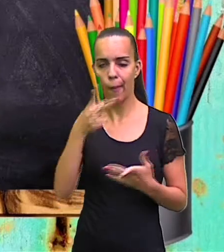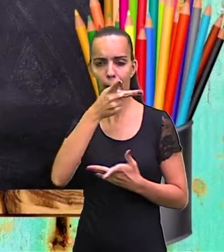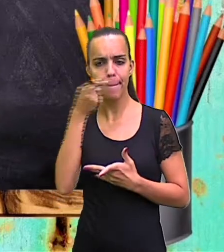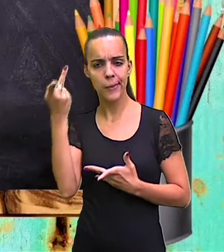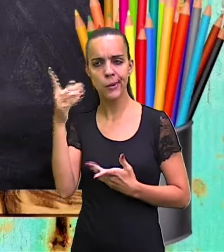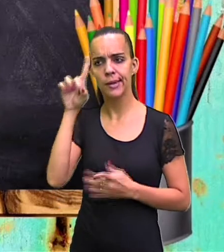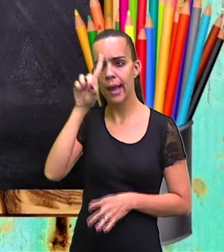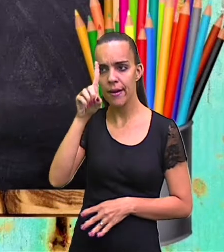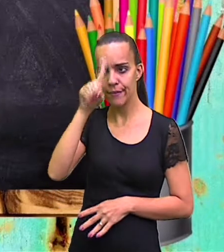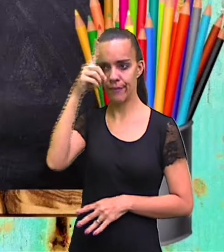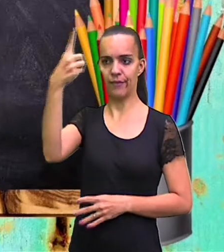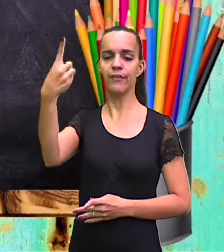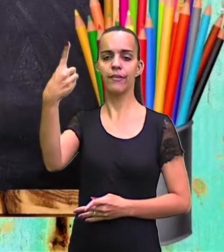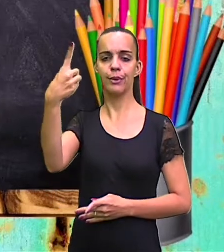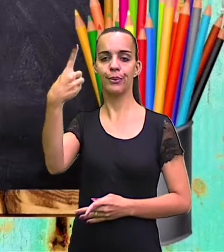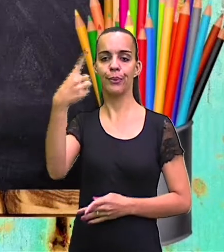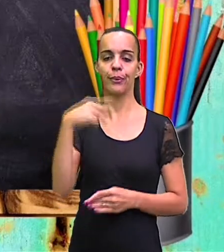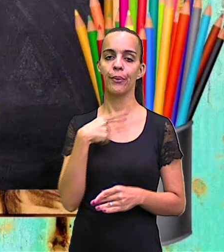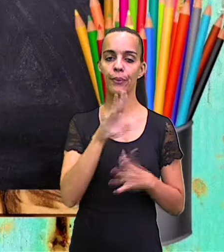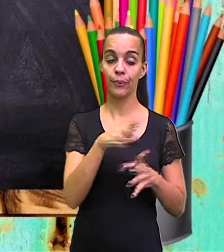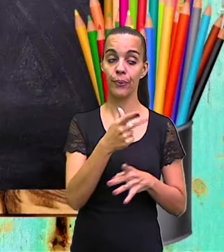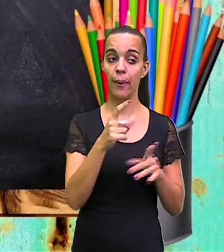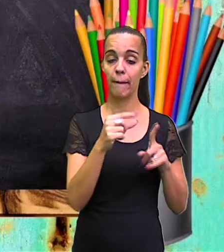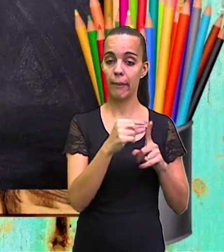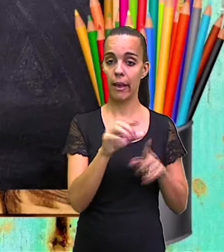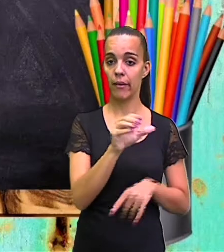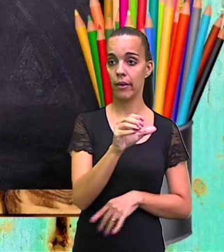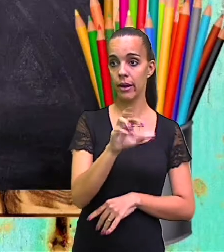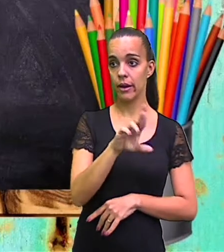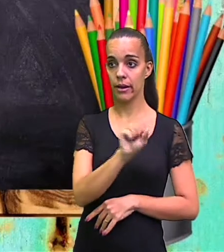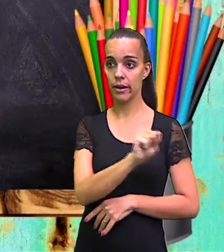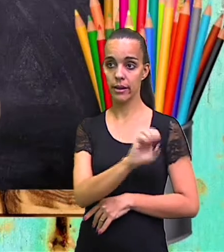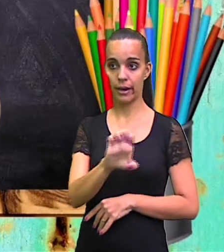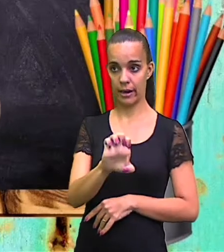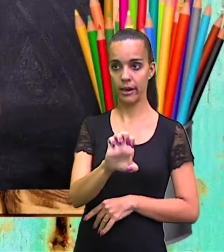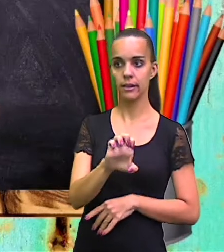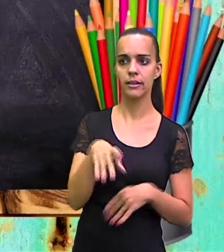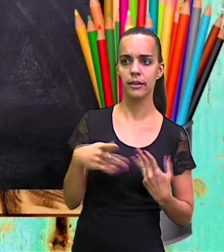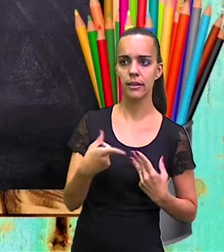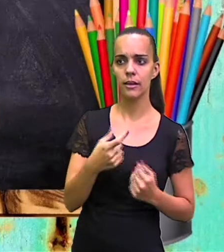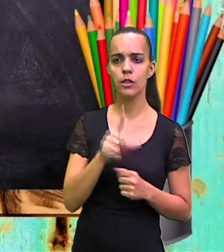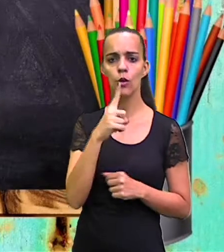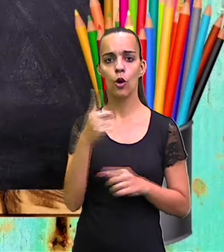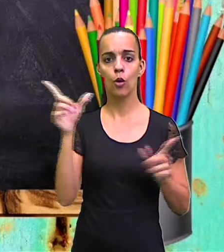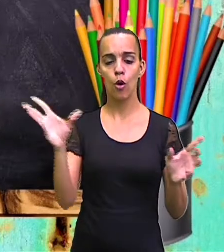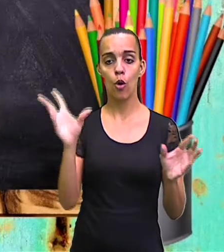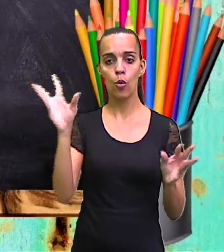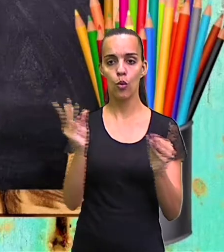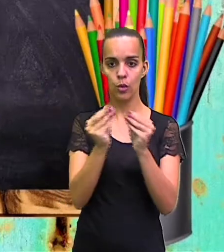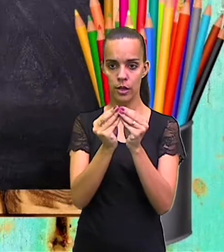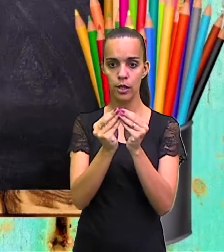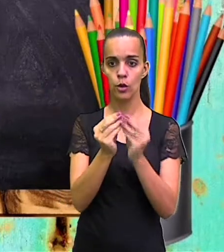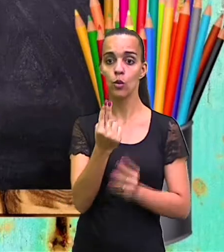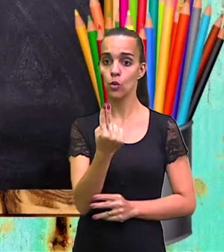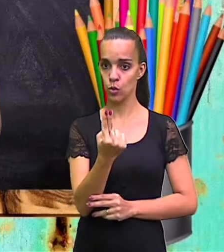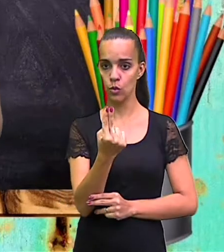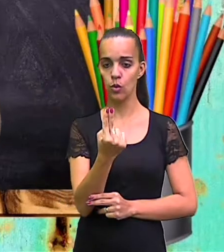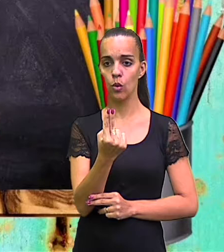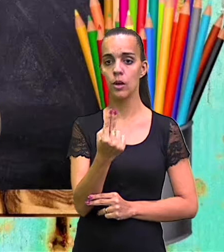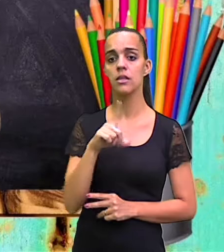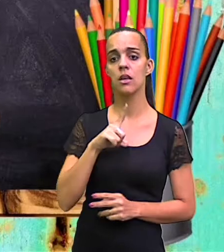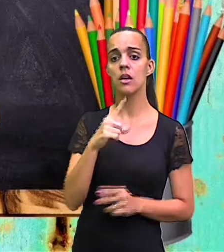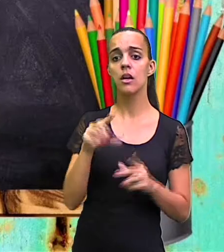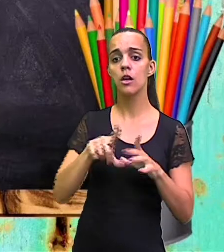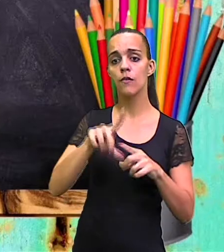inventar esse negócio chamado crase e fundiu os dois em um só e colocou o acento grave